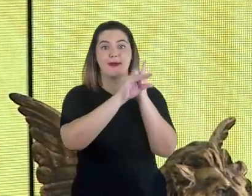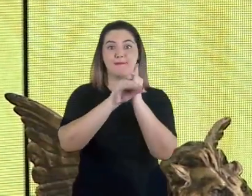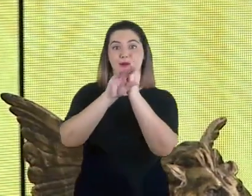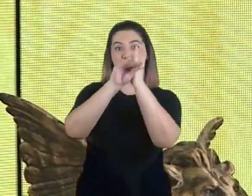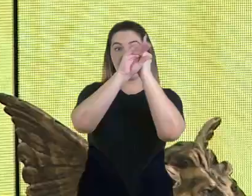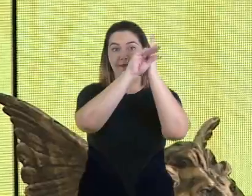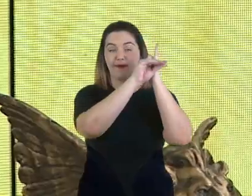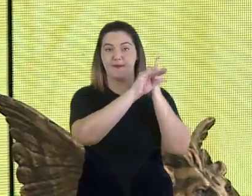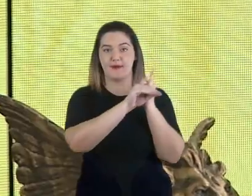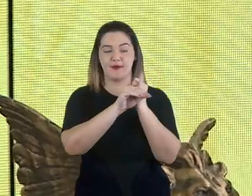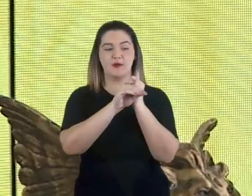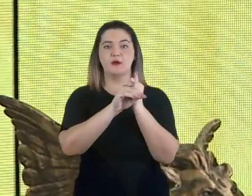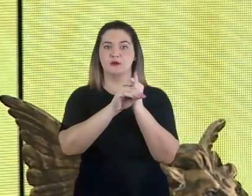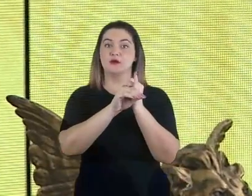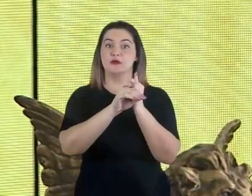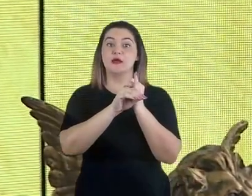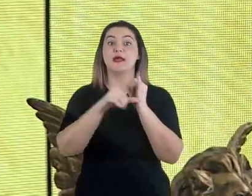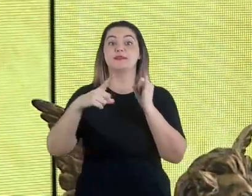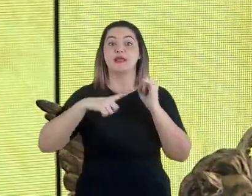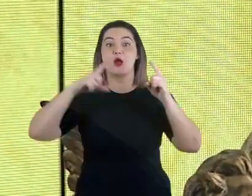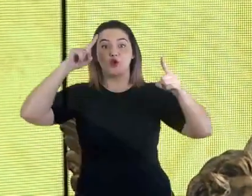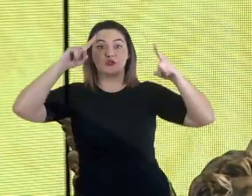teria autoridade para agir